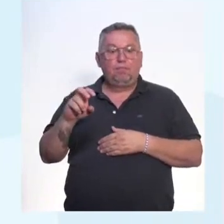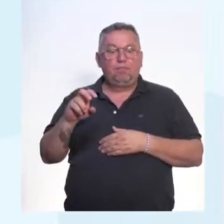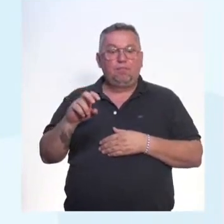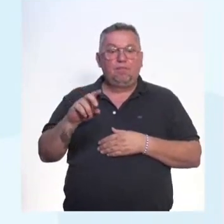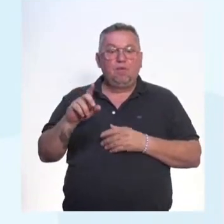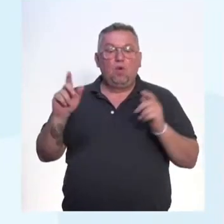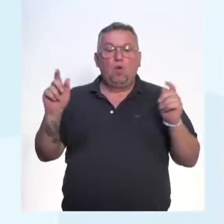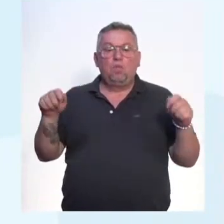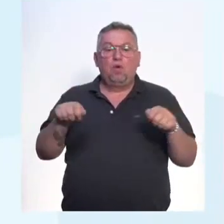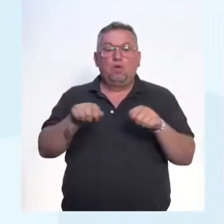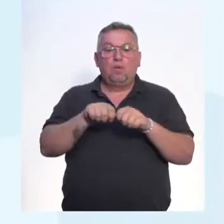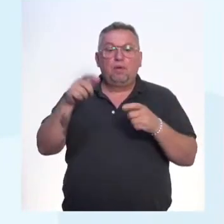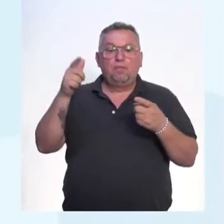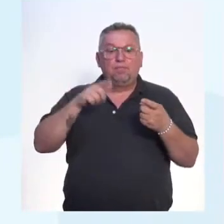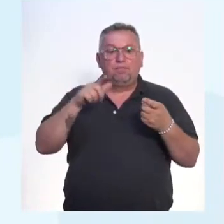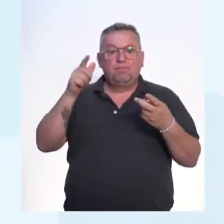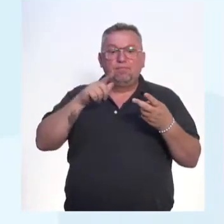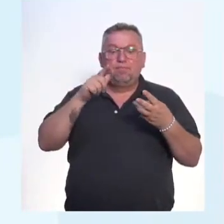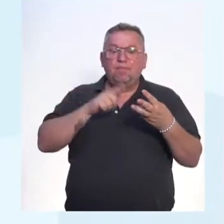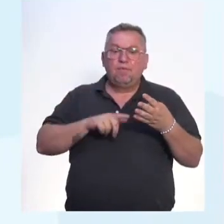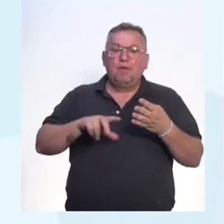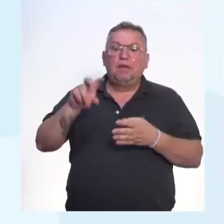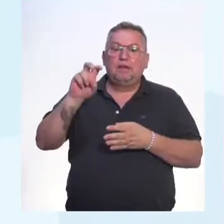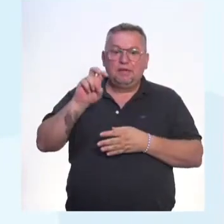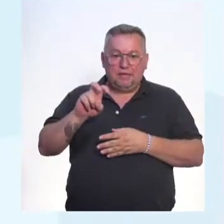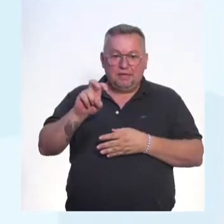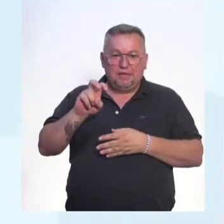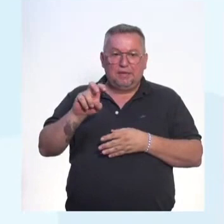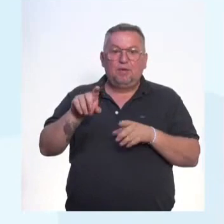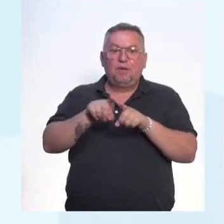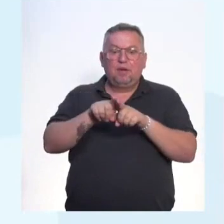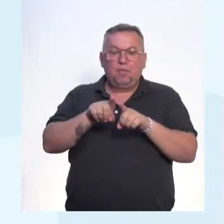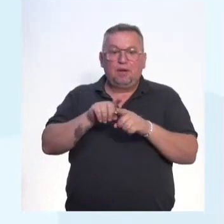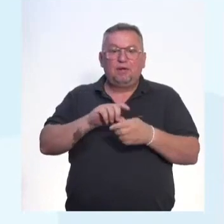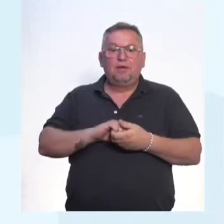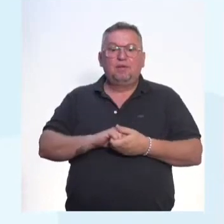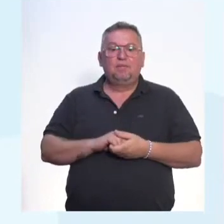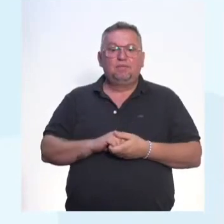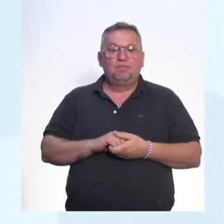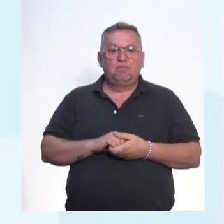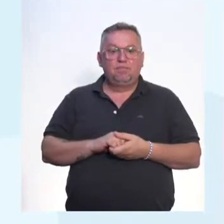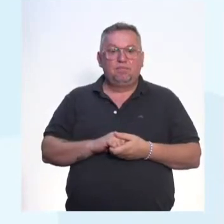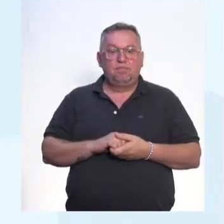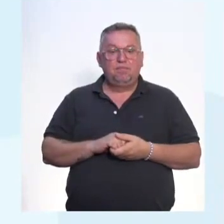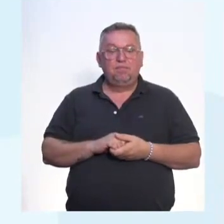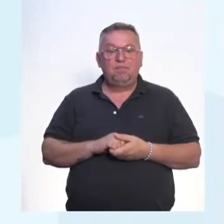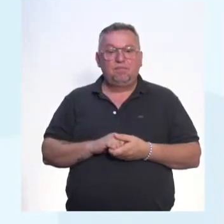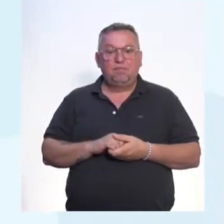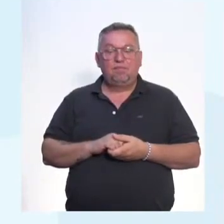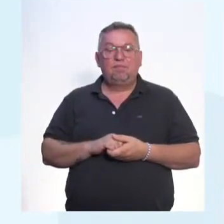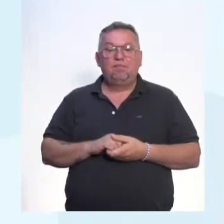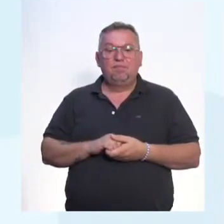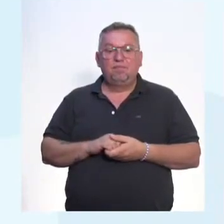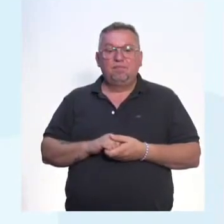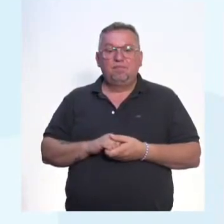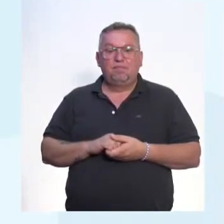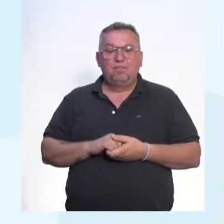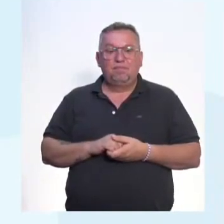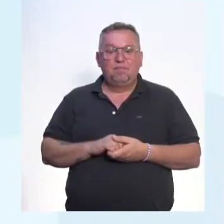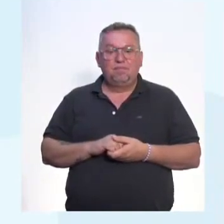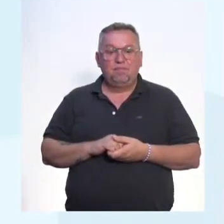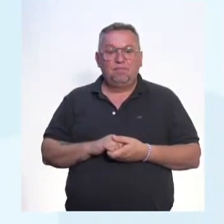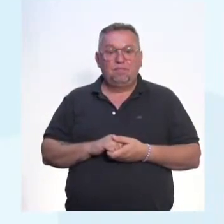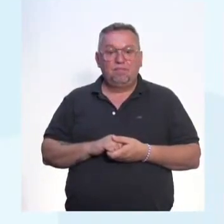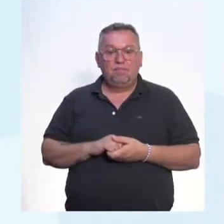como eu posso repetir, na segunda posição, também posso usar qualquer um dos 5 números